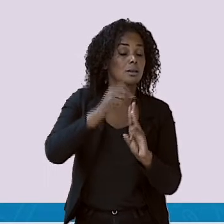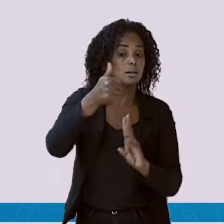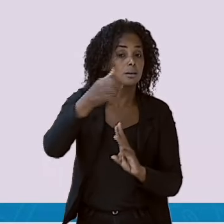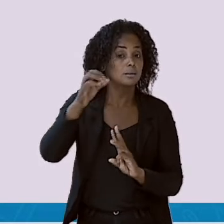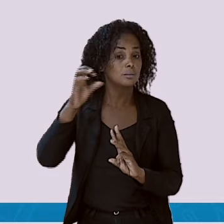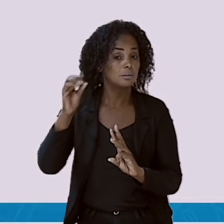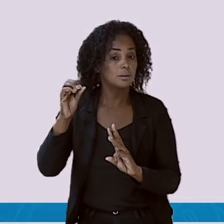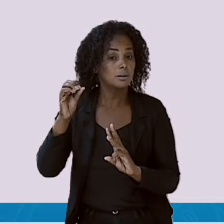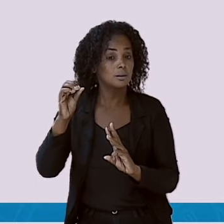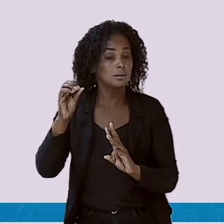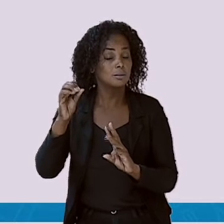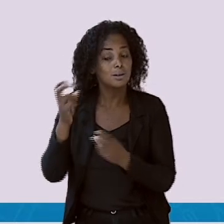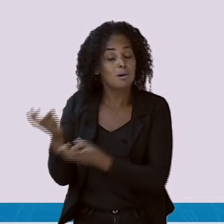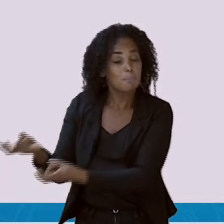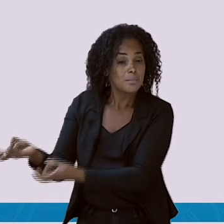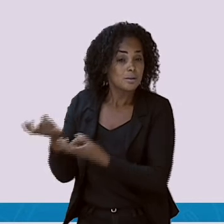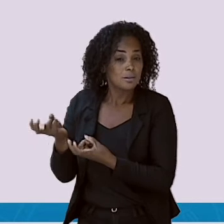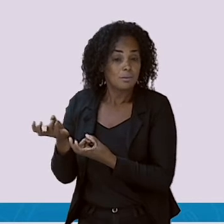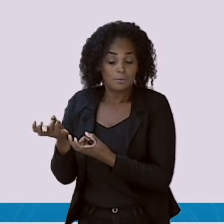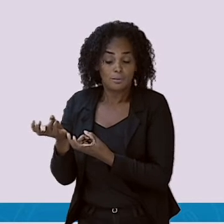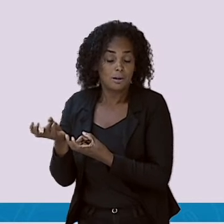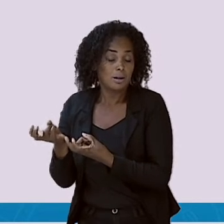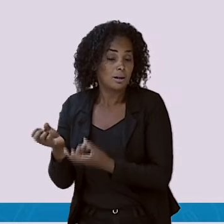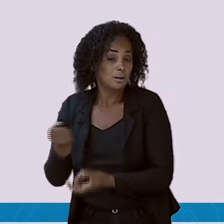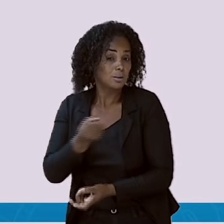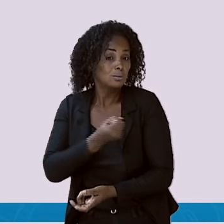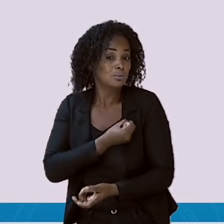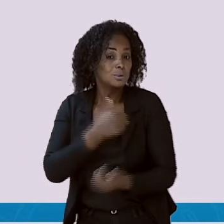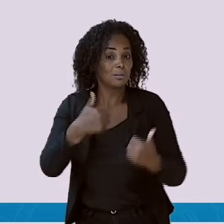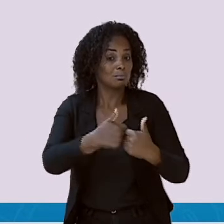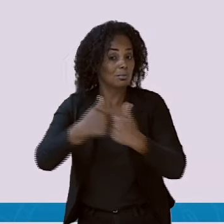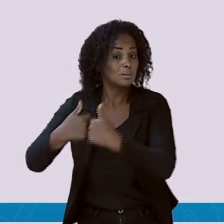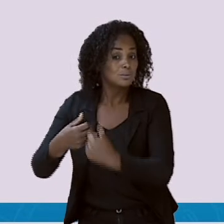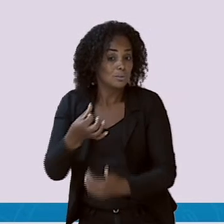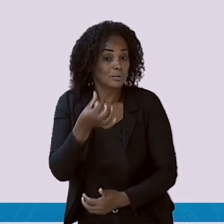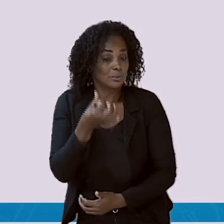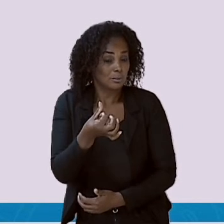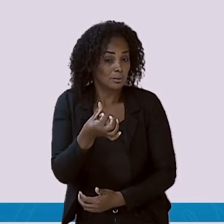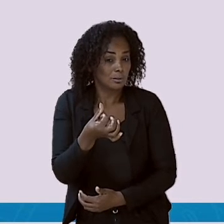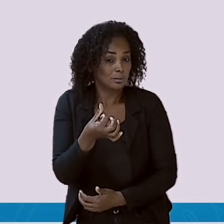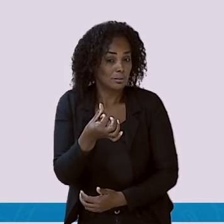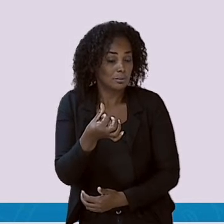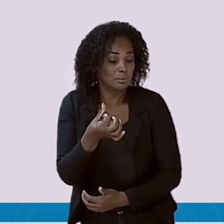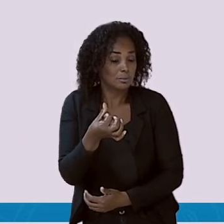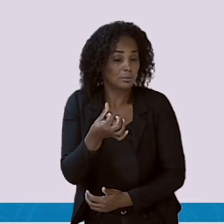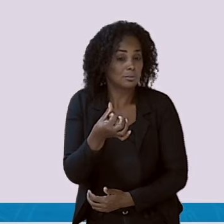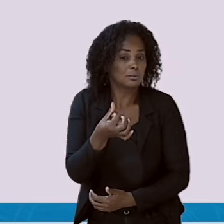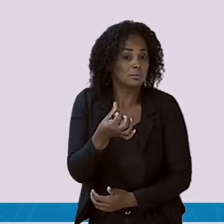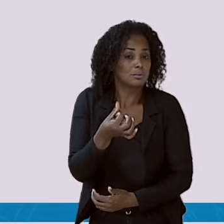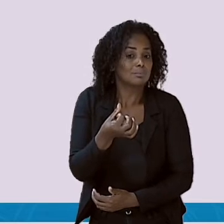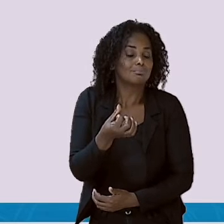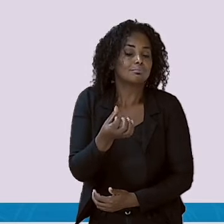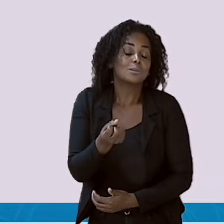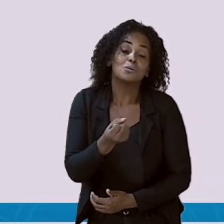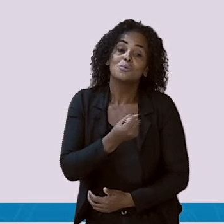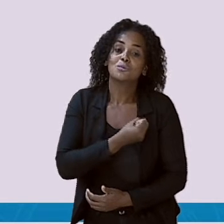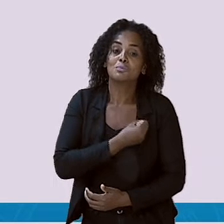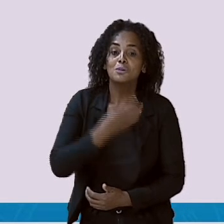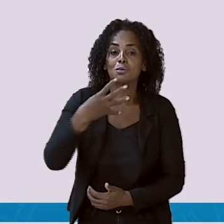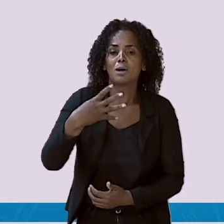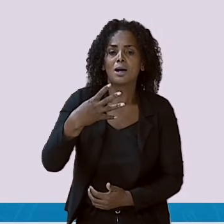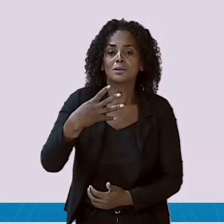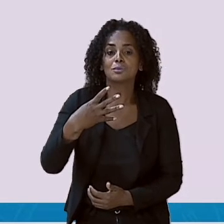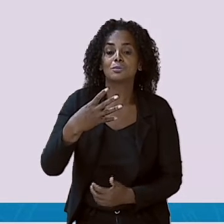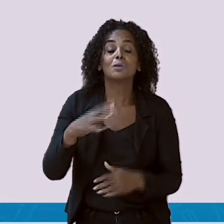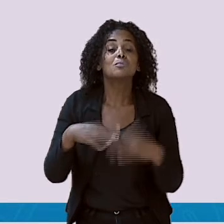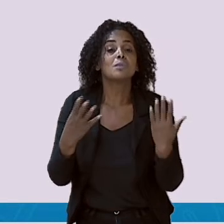meu 6. Nesse resultado aqui, não é isso? O número 4, ele é maior ou ele é menor do que